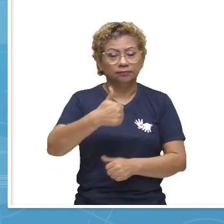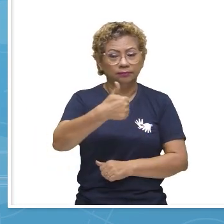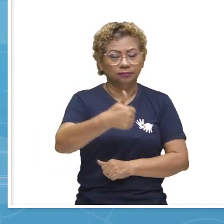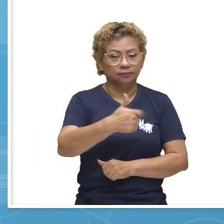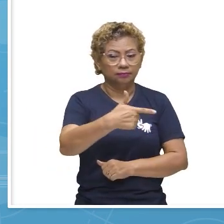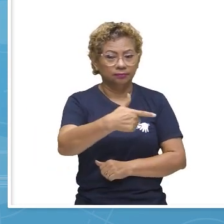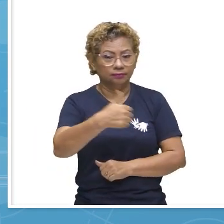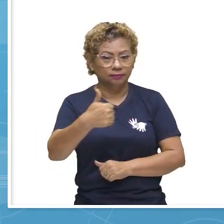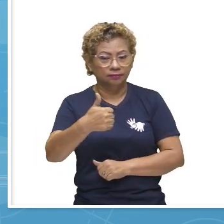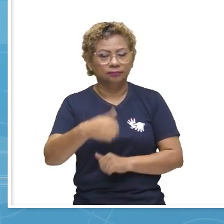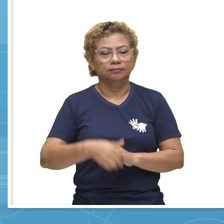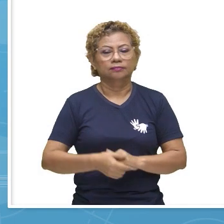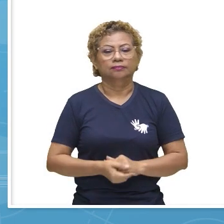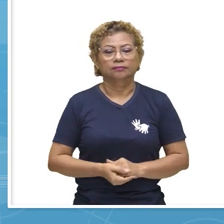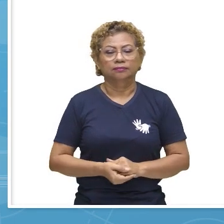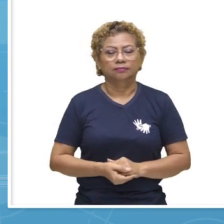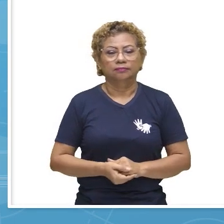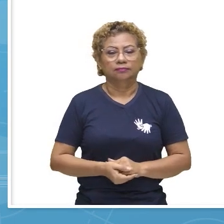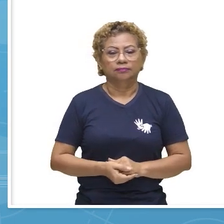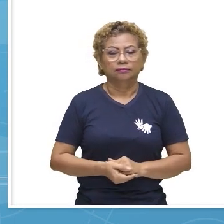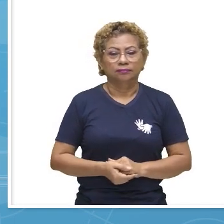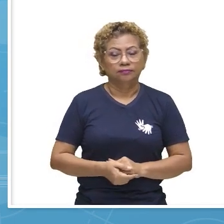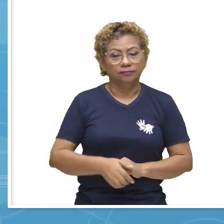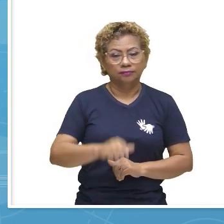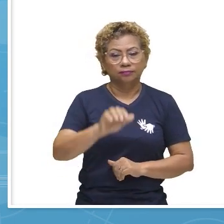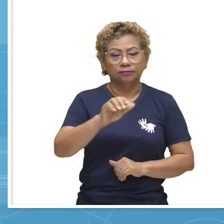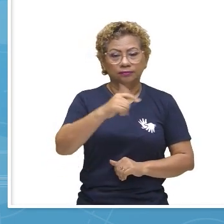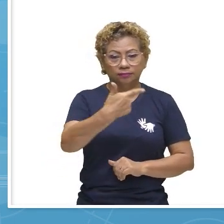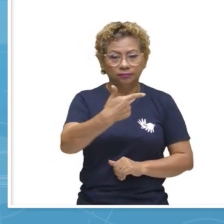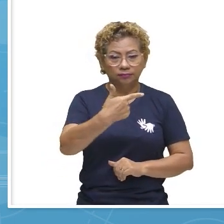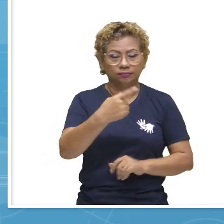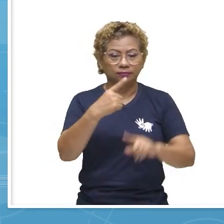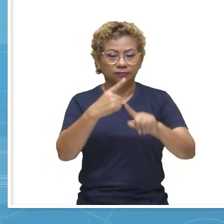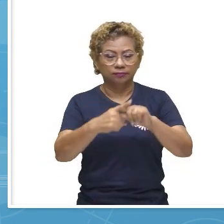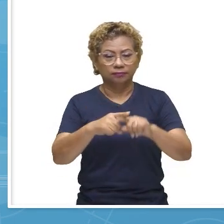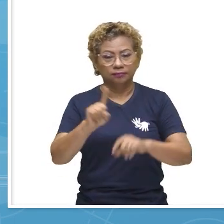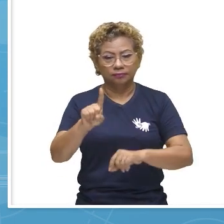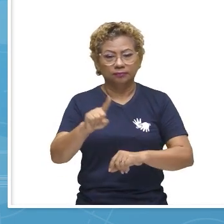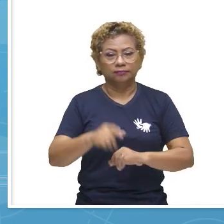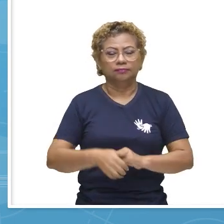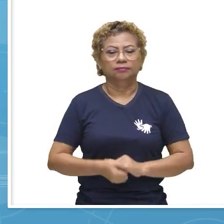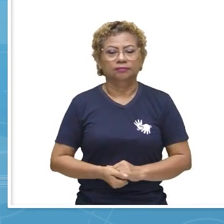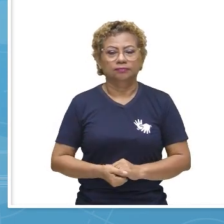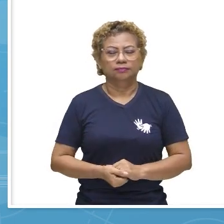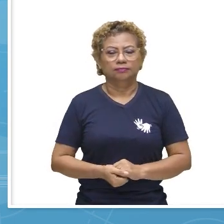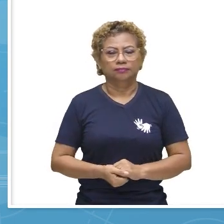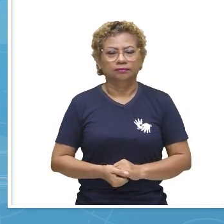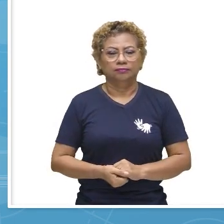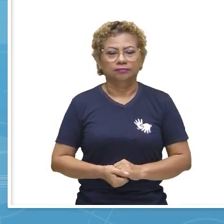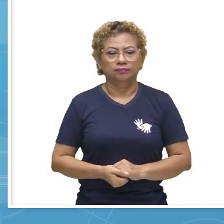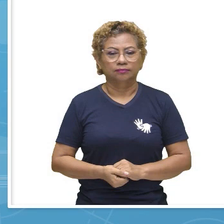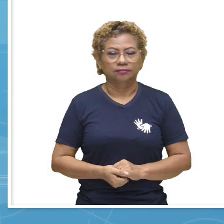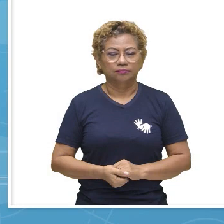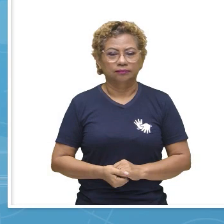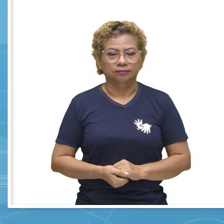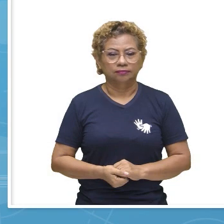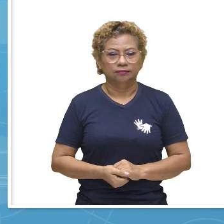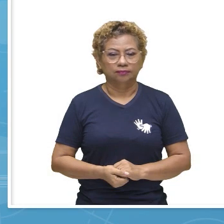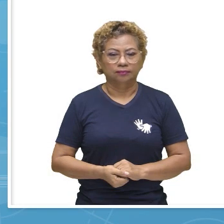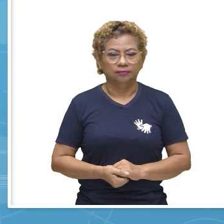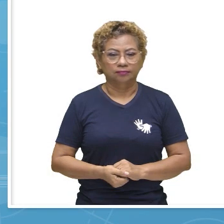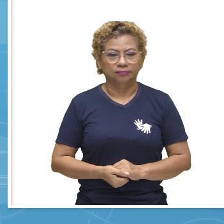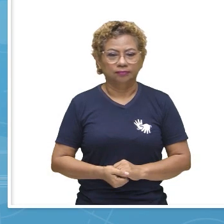121, sobre 2 vezes o coeficiente a. Coeficiente a é 1, 2 vezes